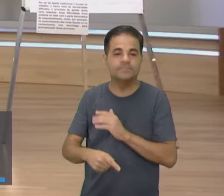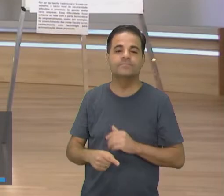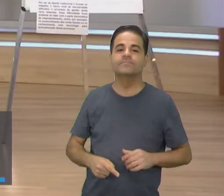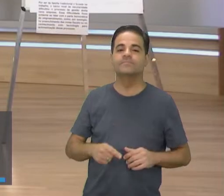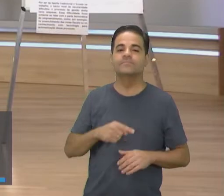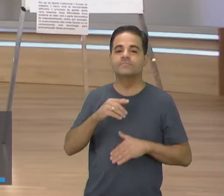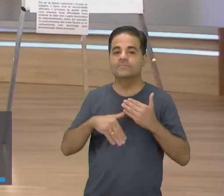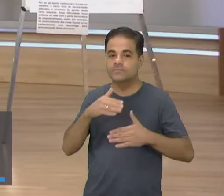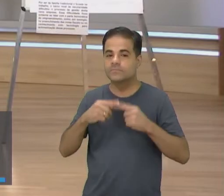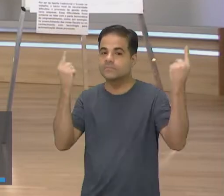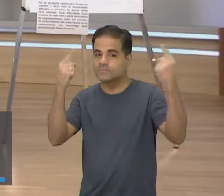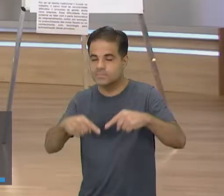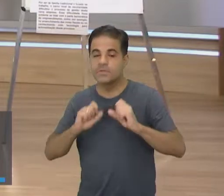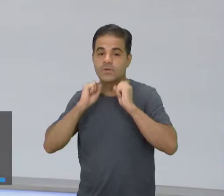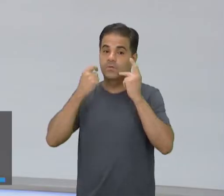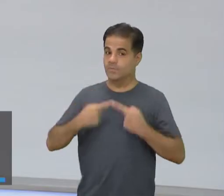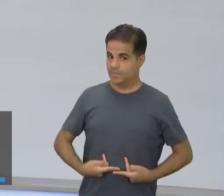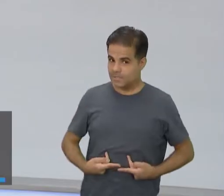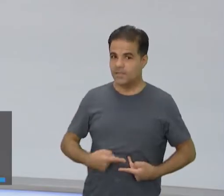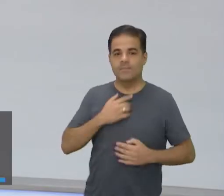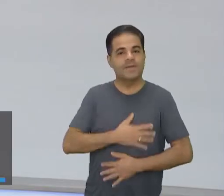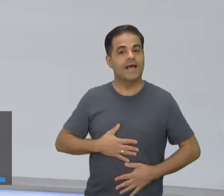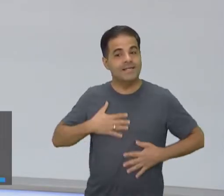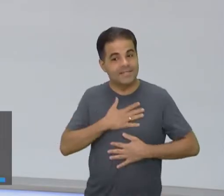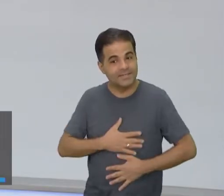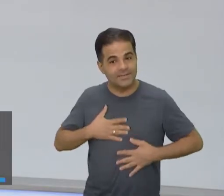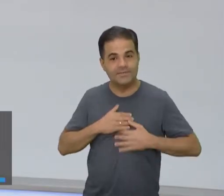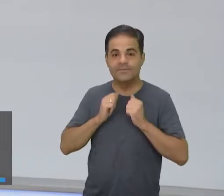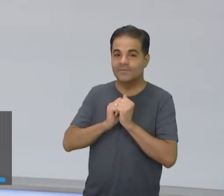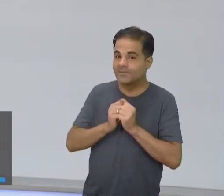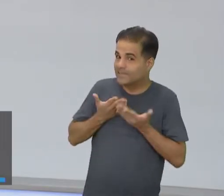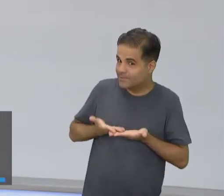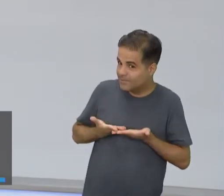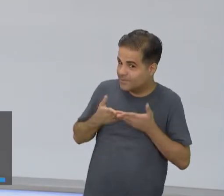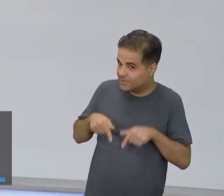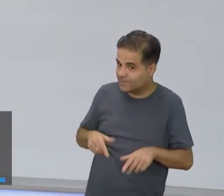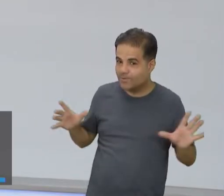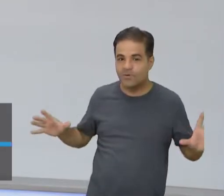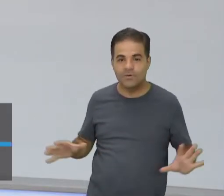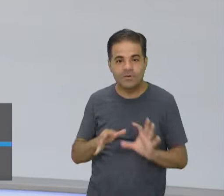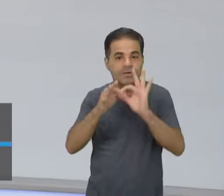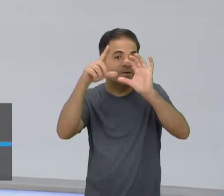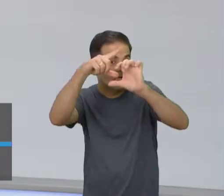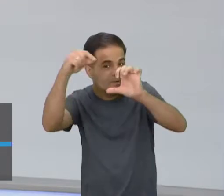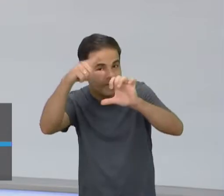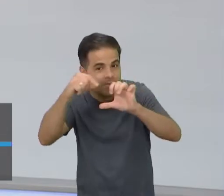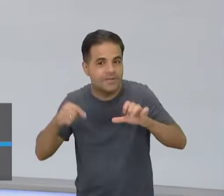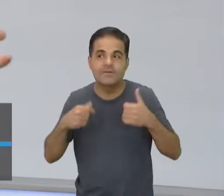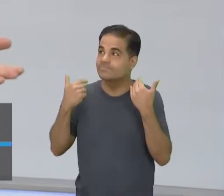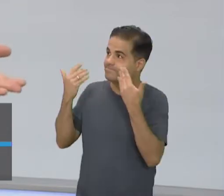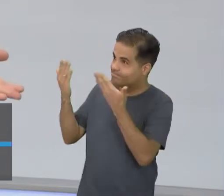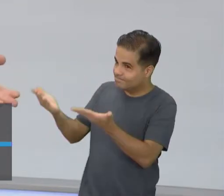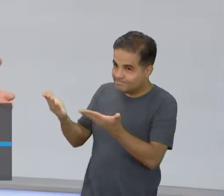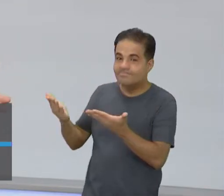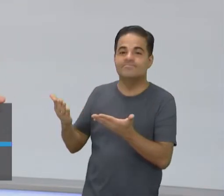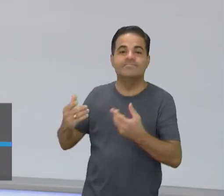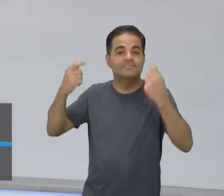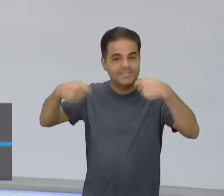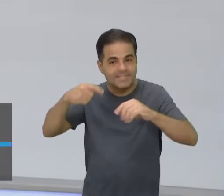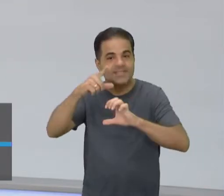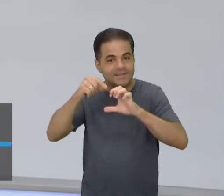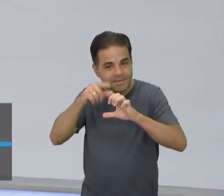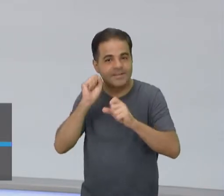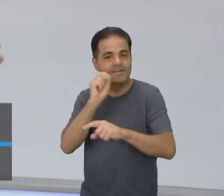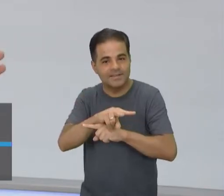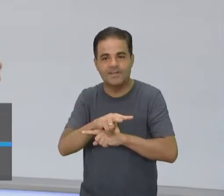do Superar Desafios de Humanas, mas é um prazer imenso estar nessa aula aqui de Conexão Empreendedora, porque, afinal de contas, a gente precisa empreender, né?